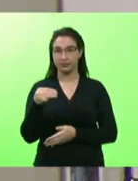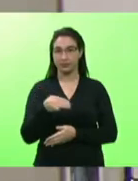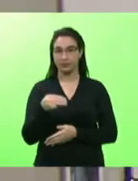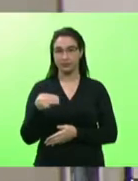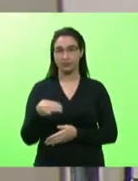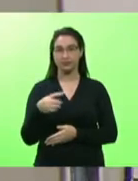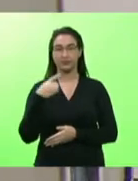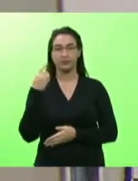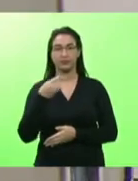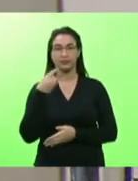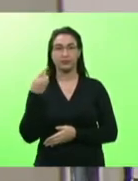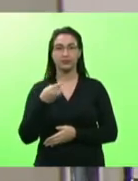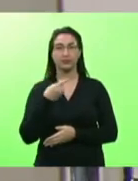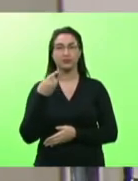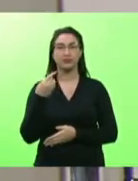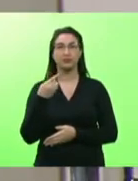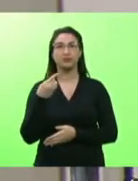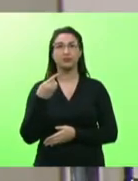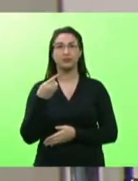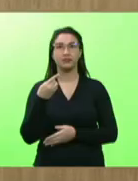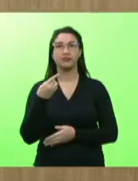deputado Coronel Mocelin. Obrigado,